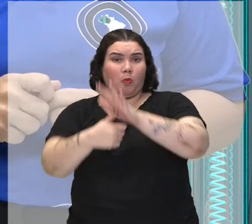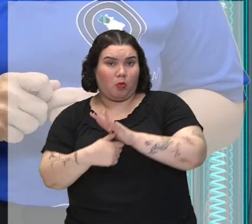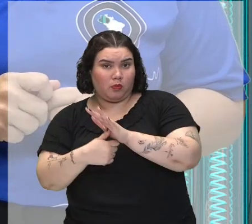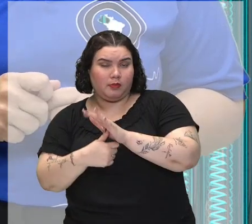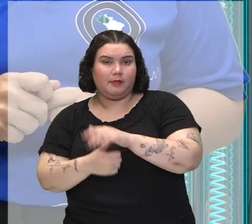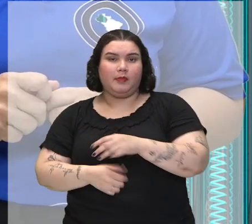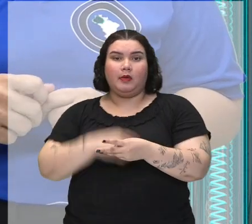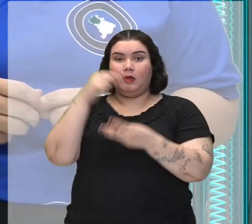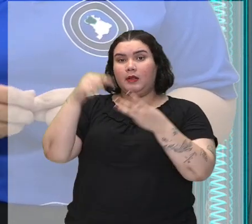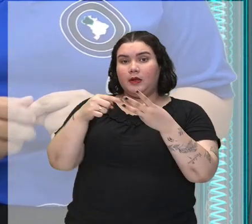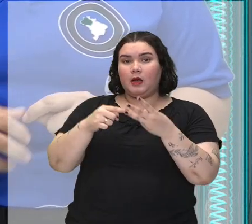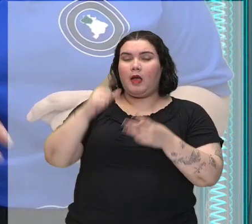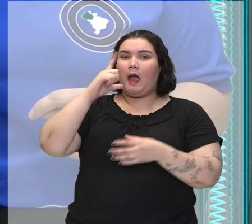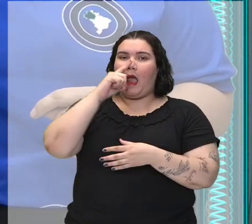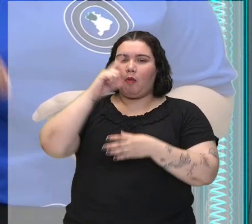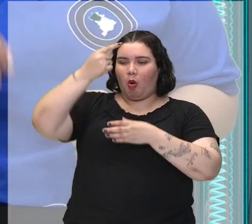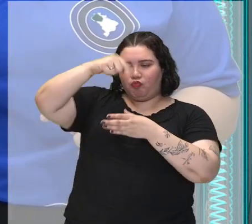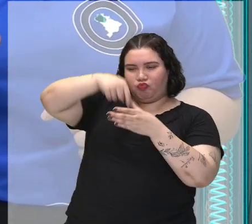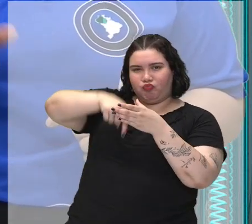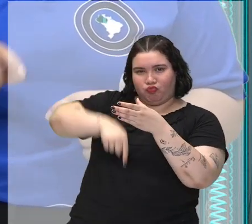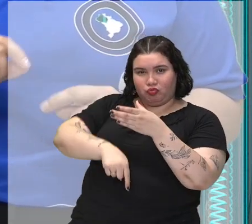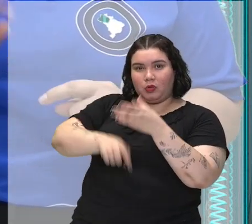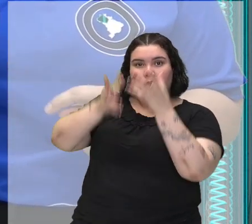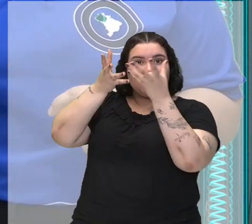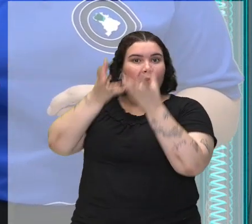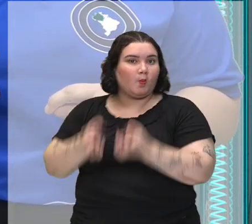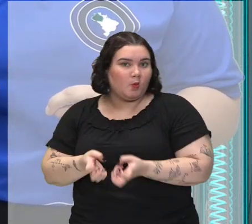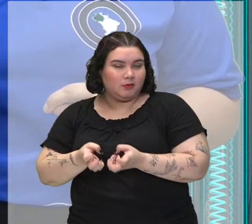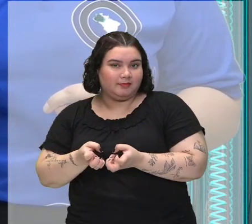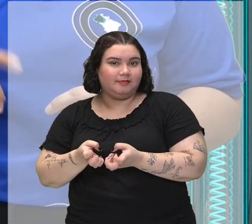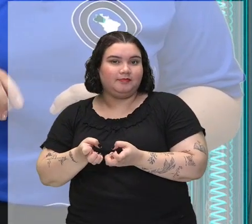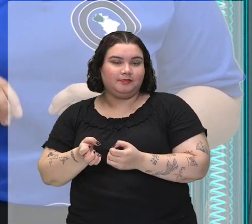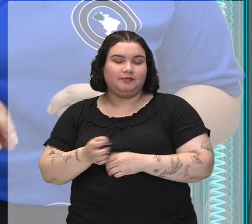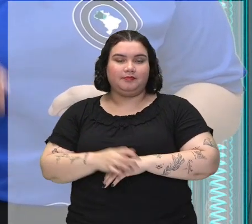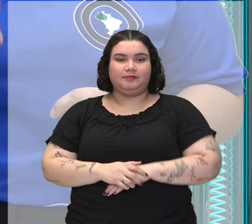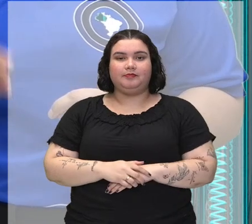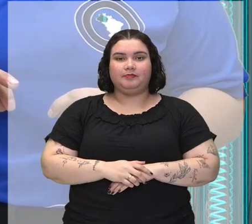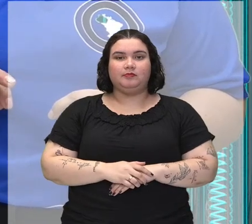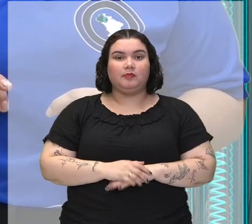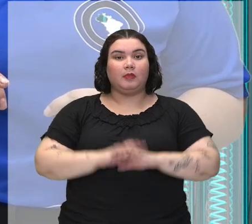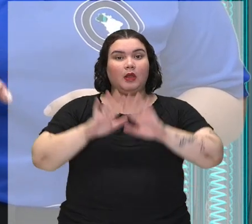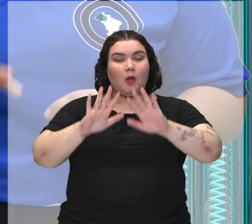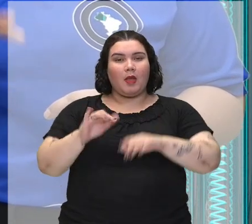secou. Correto? Já no terceiro quadrinho, turmas,